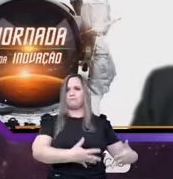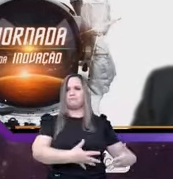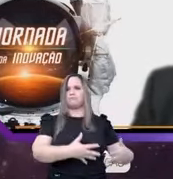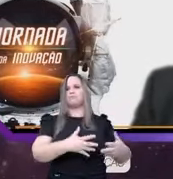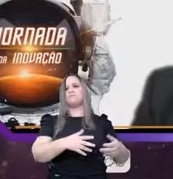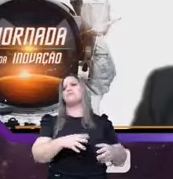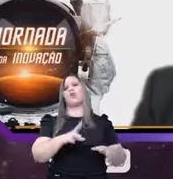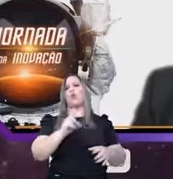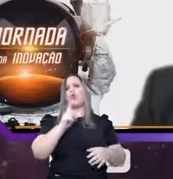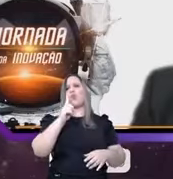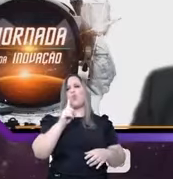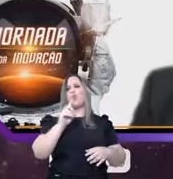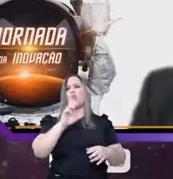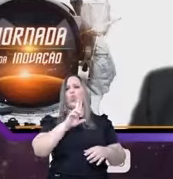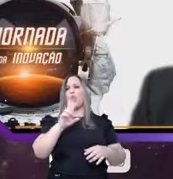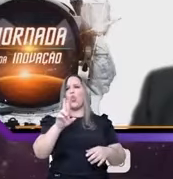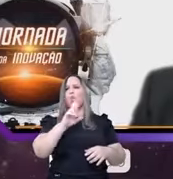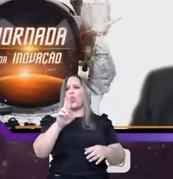fictício.